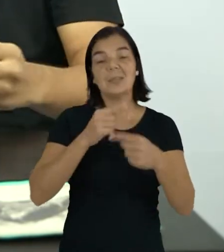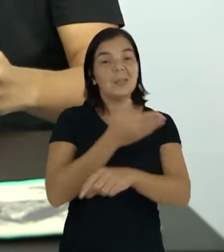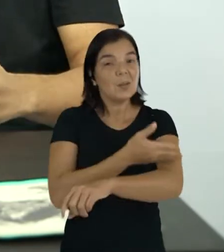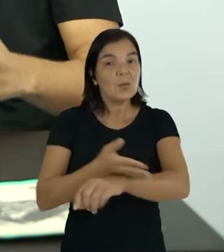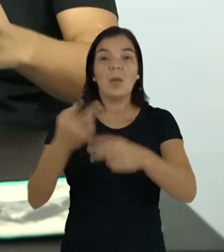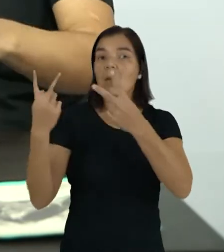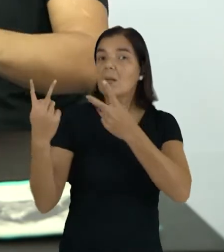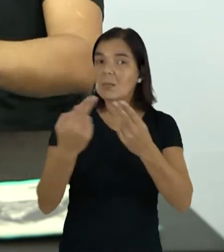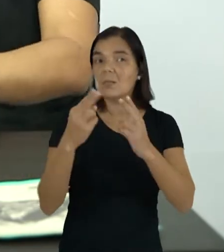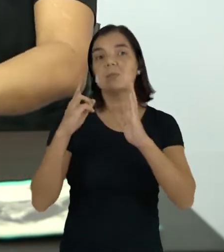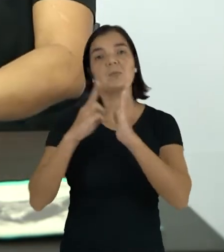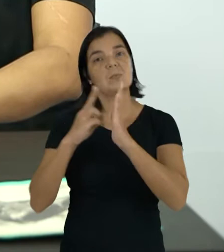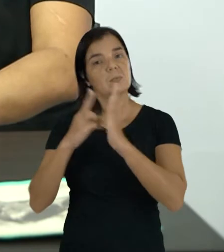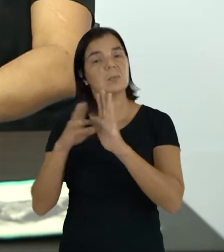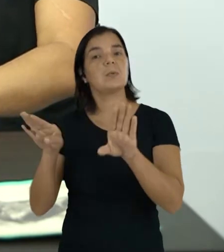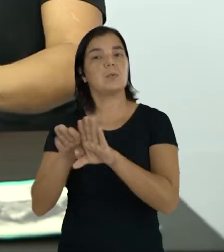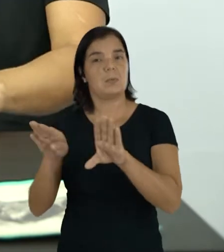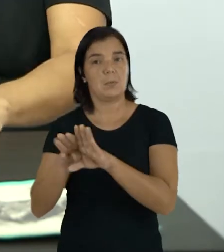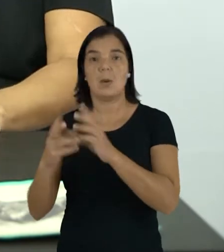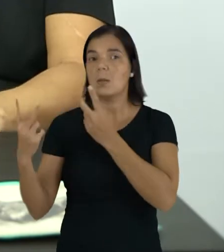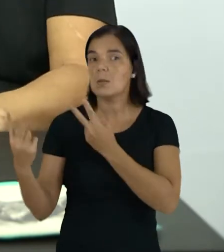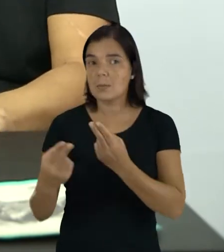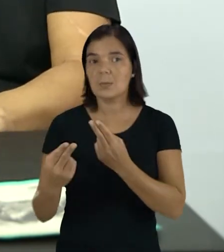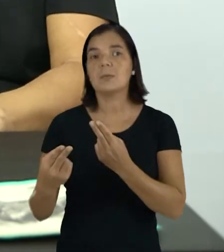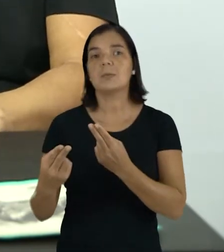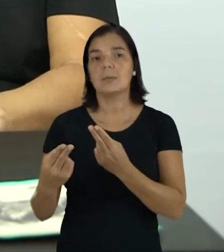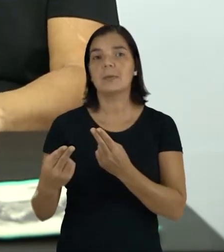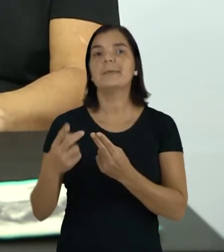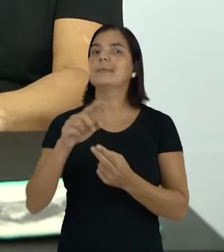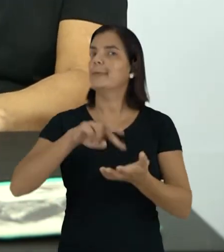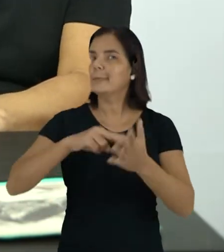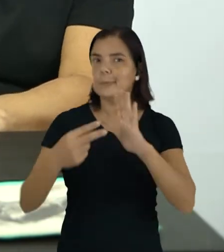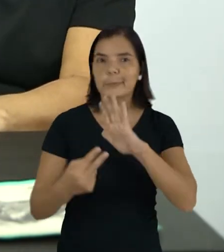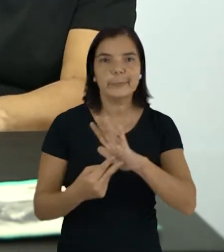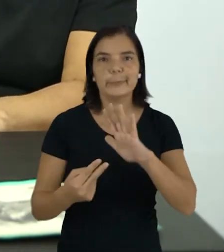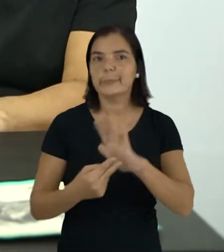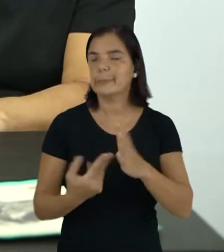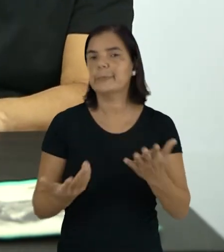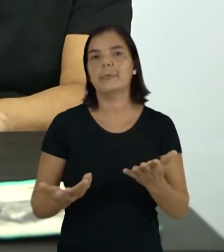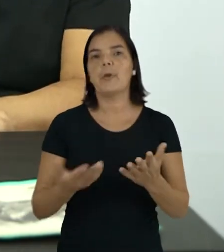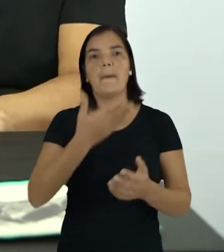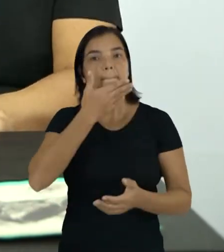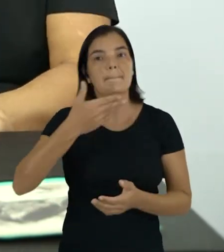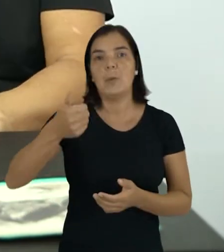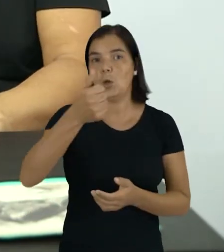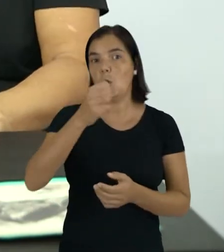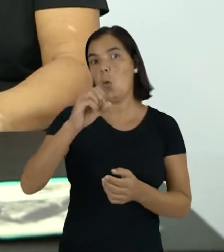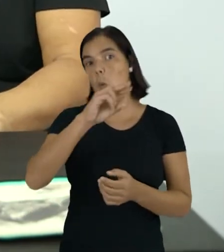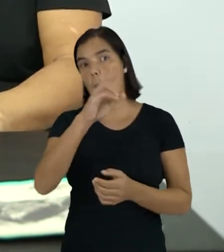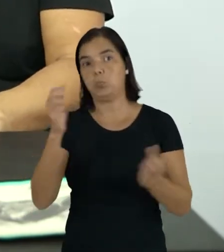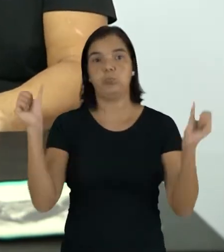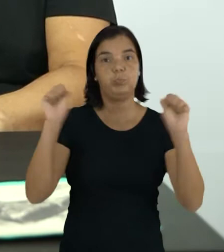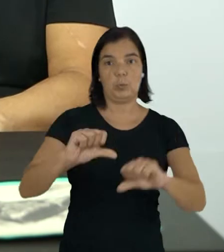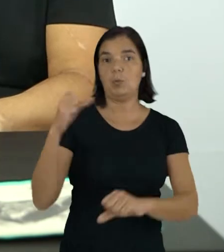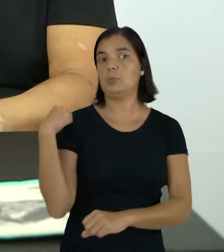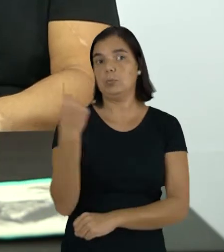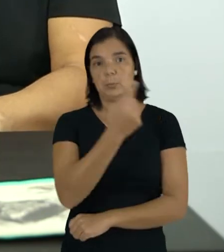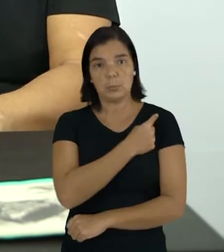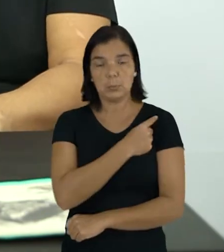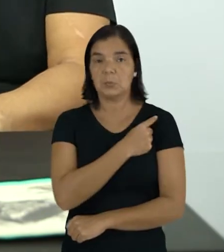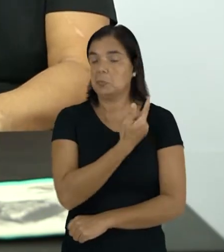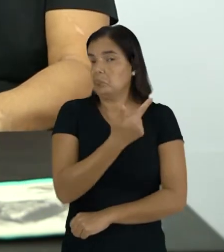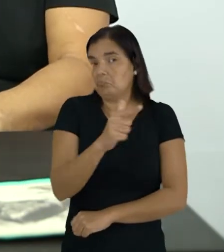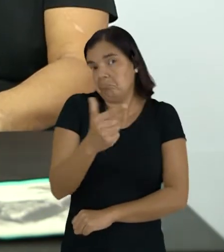costumes, da mesma forma os indígenas também têm os seus costumes. Isso não quer dizer que eles são melhores ou piores do que nós, que